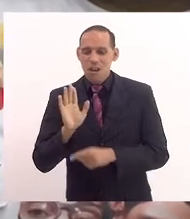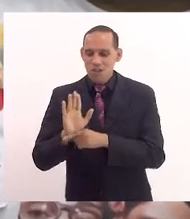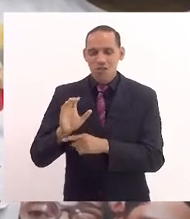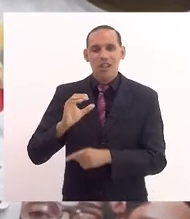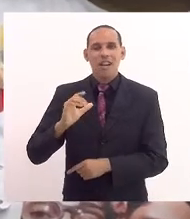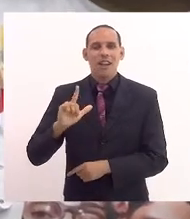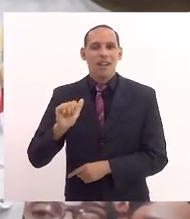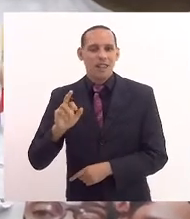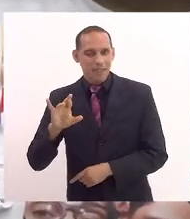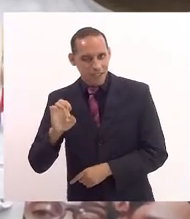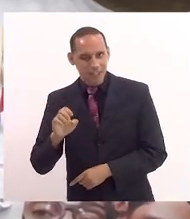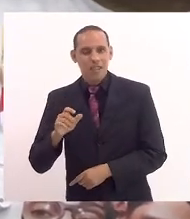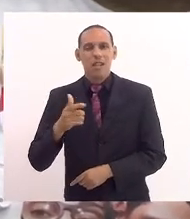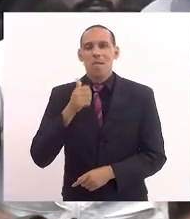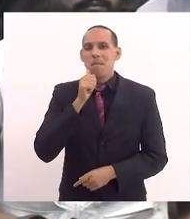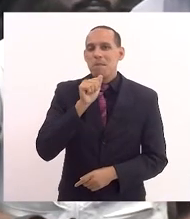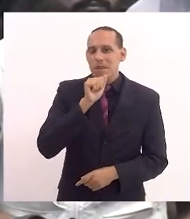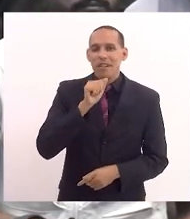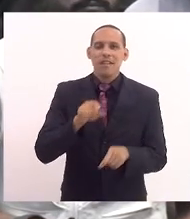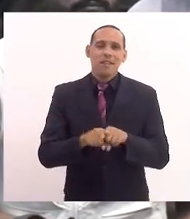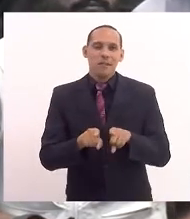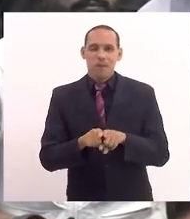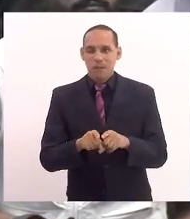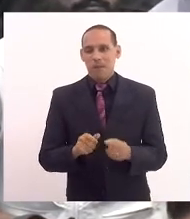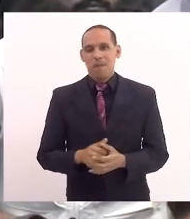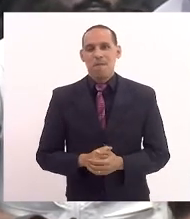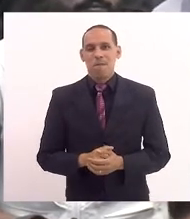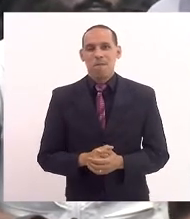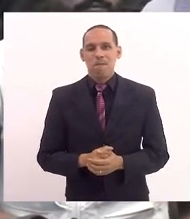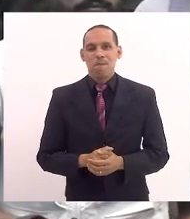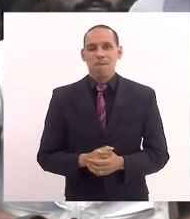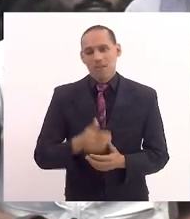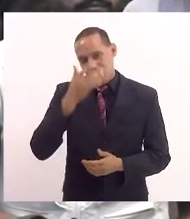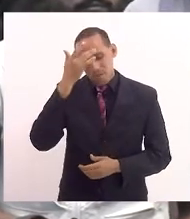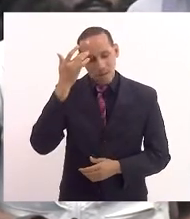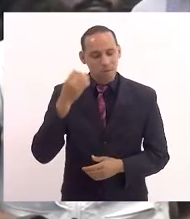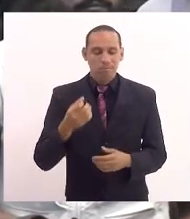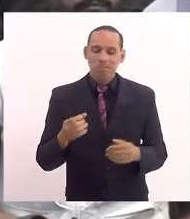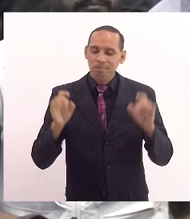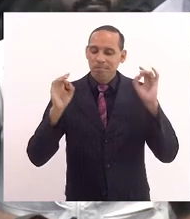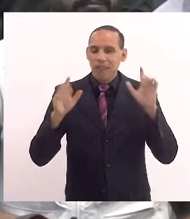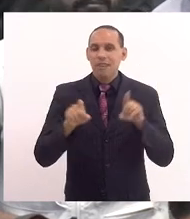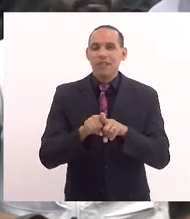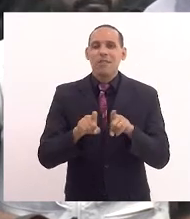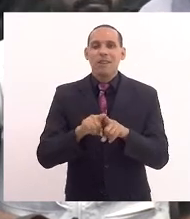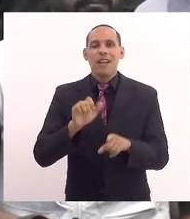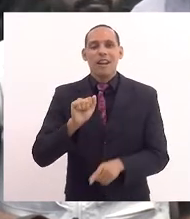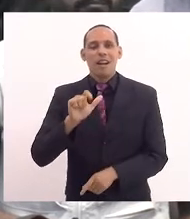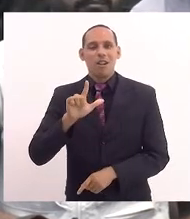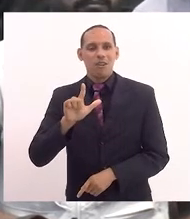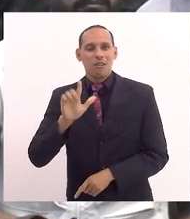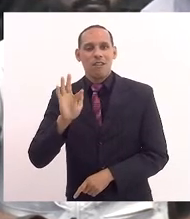mãe. Enfim, pessoa muito especial. Alfredinho.